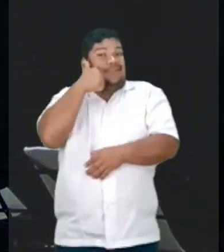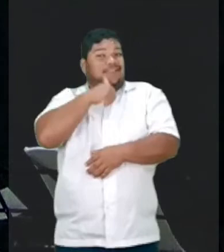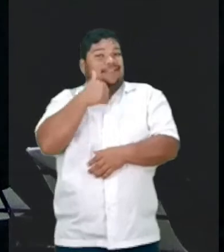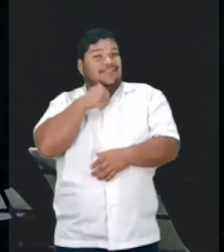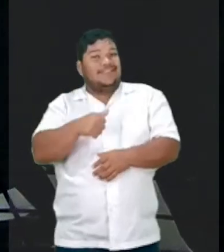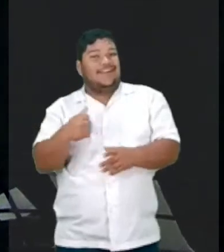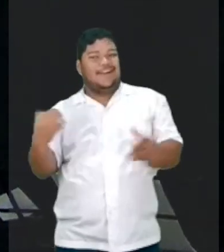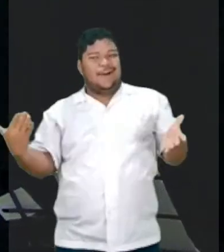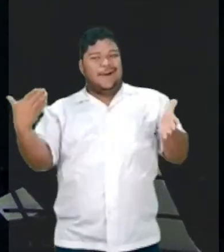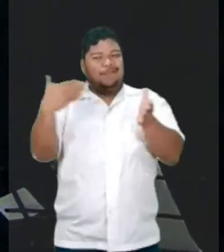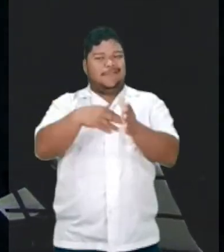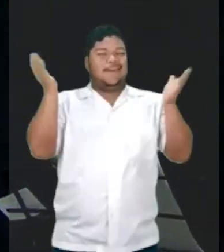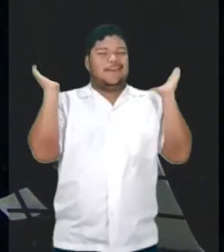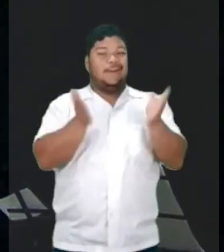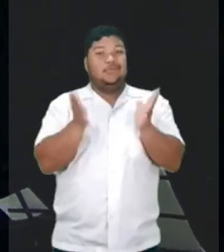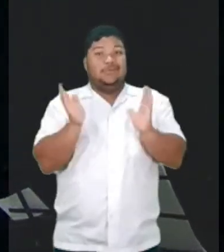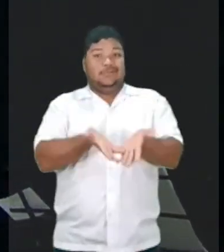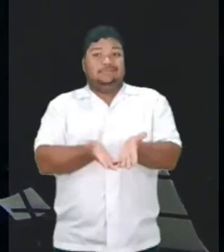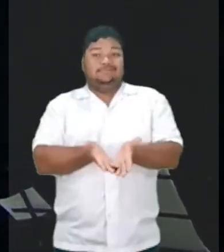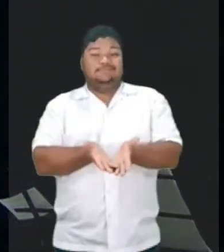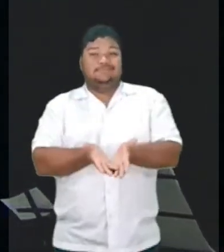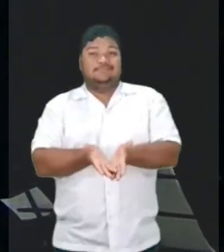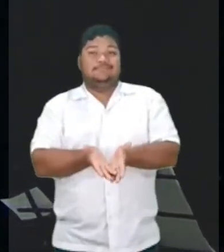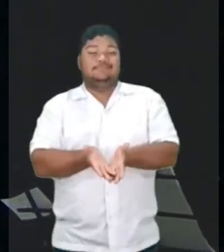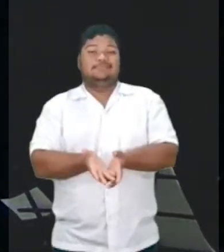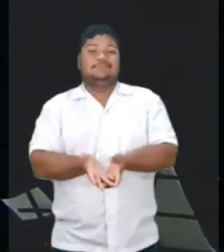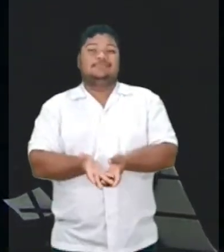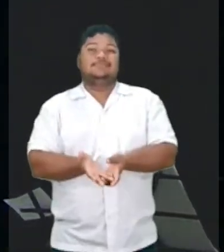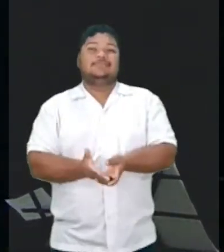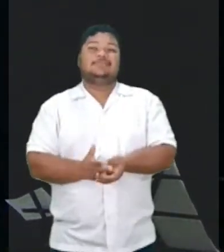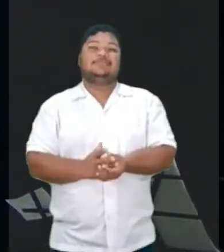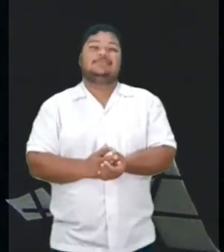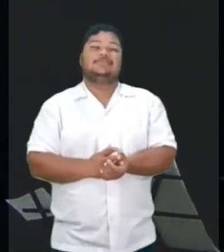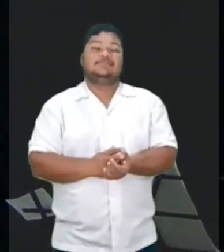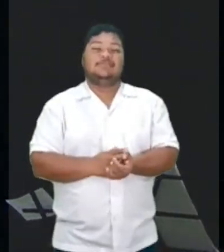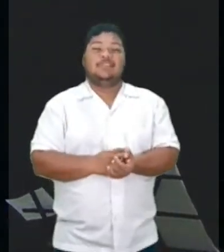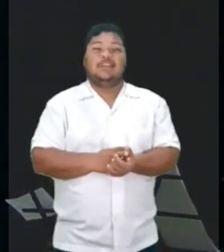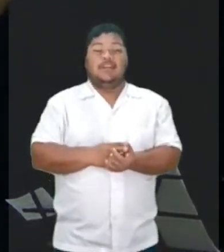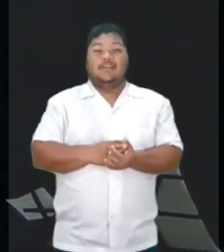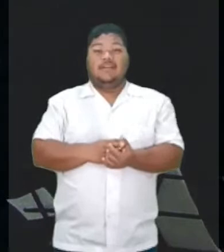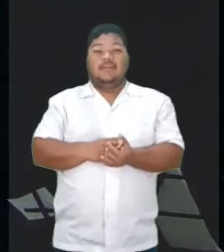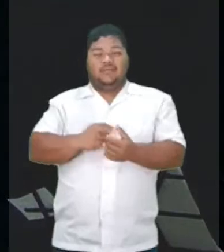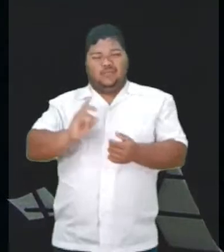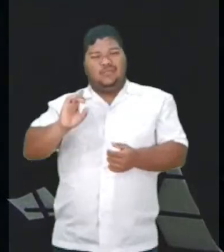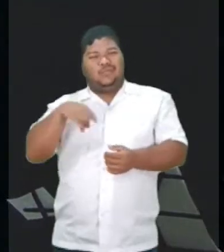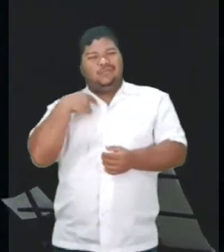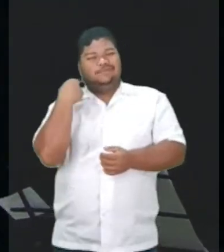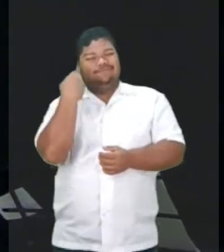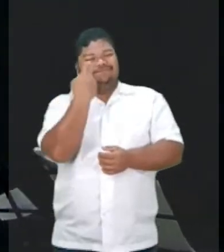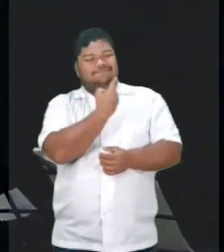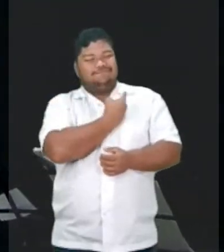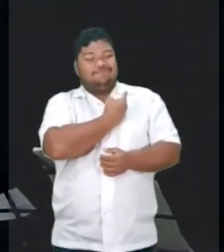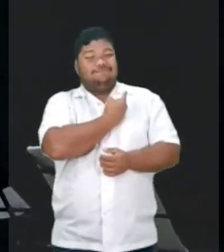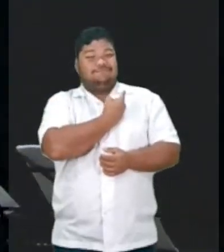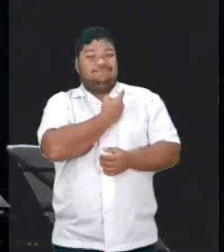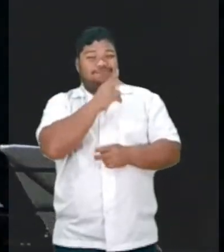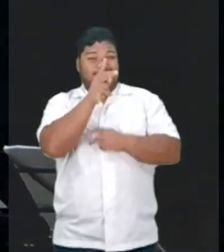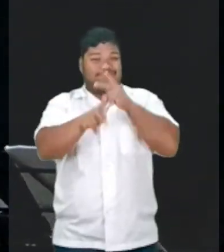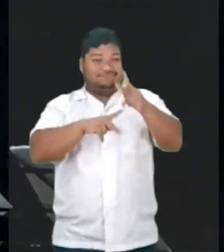hoje. É o tempo que a Bíblia diz que nós, como civilização,